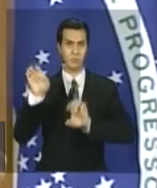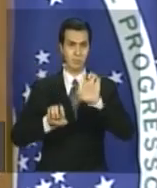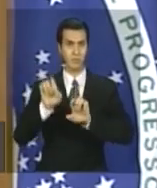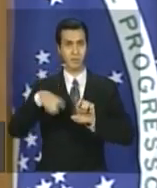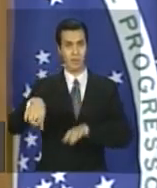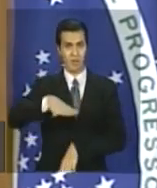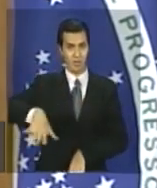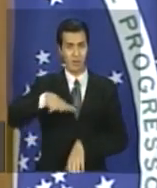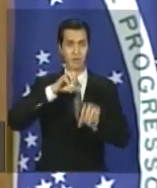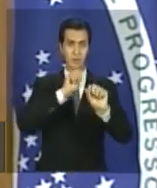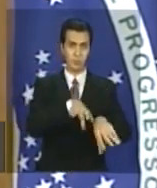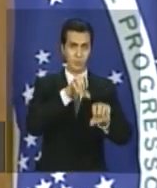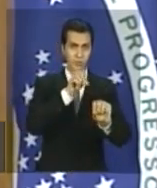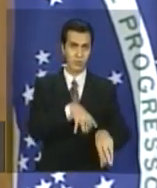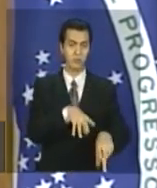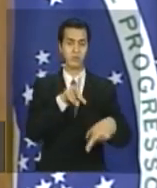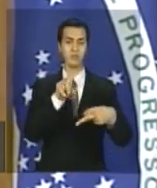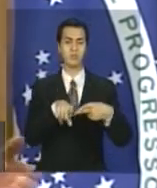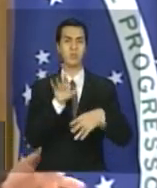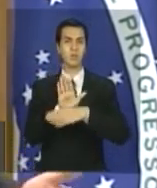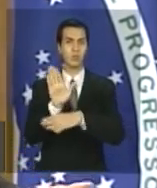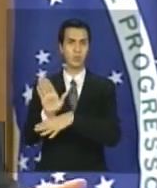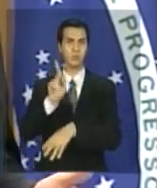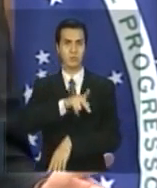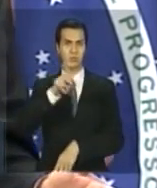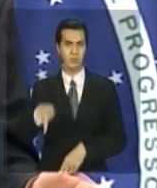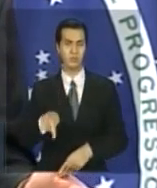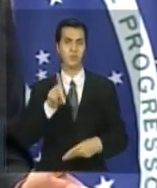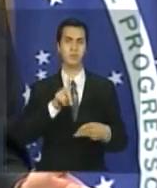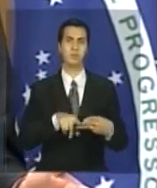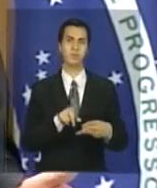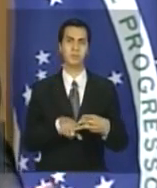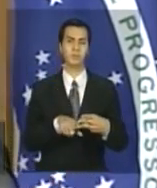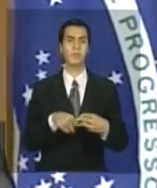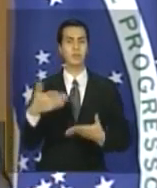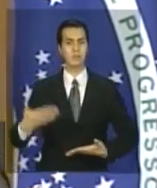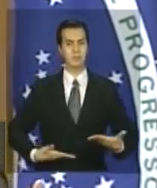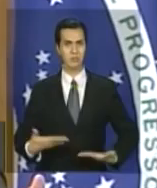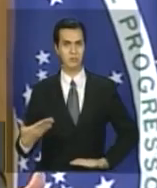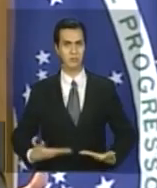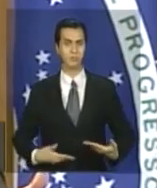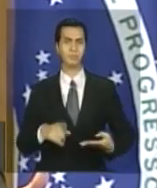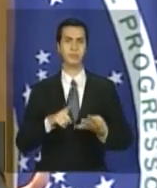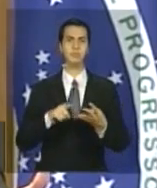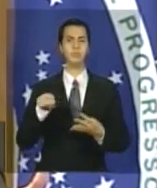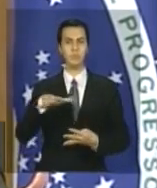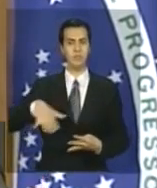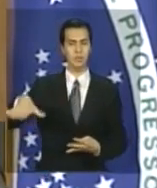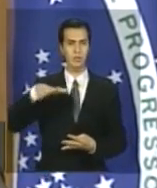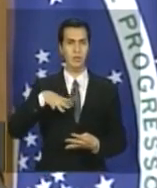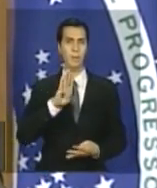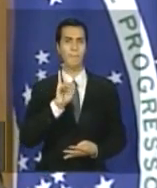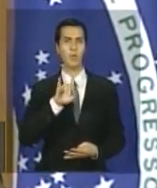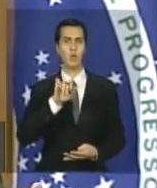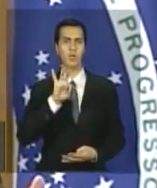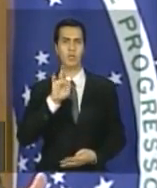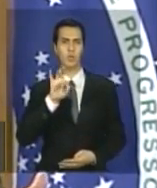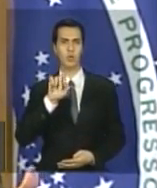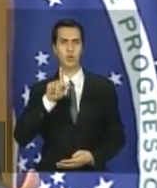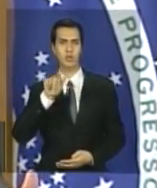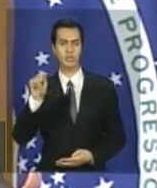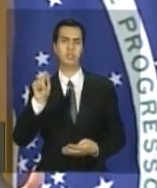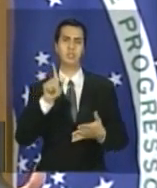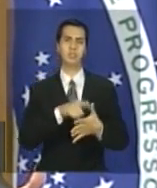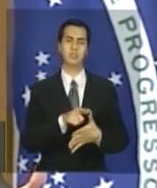educação, capacitação de professores e também prestadoras de serviços, empresas da área de biotecnologia, empresas da área de